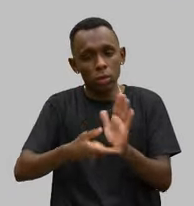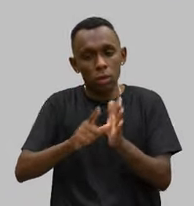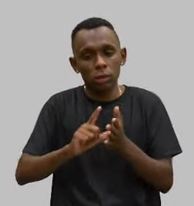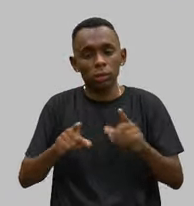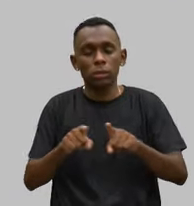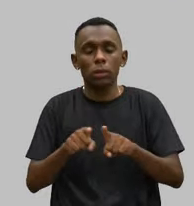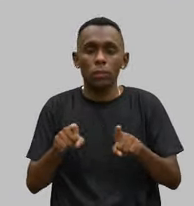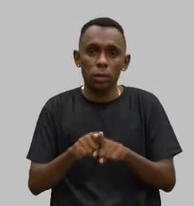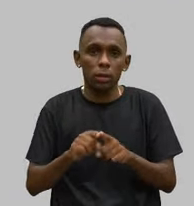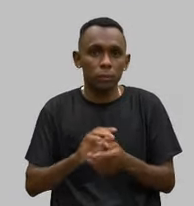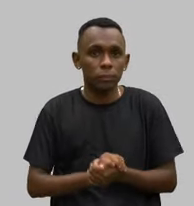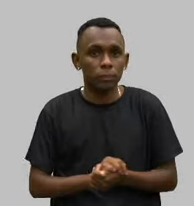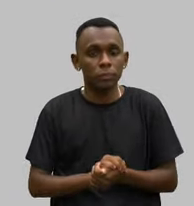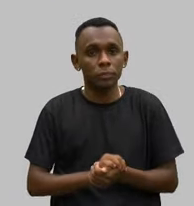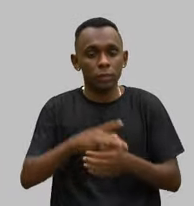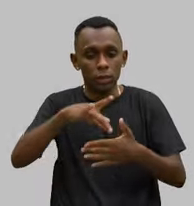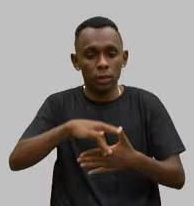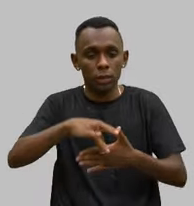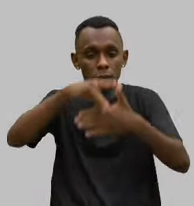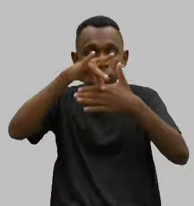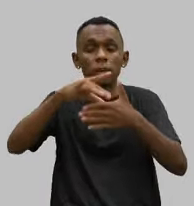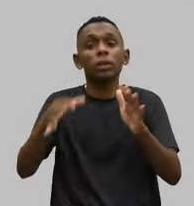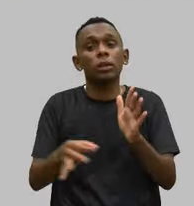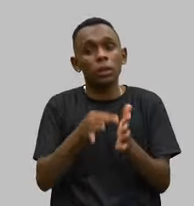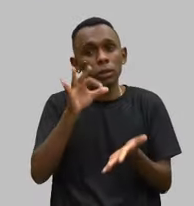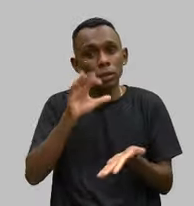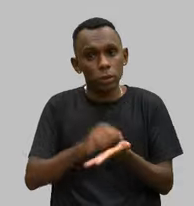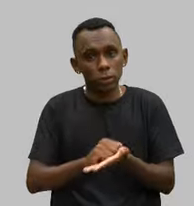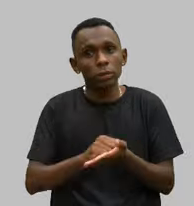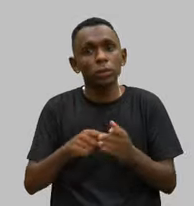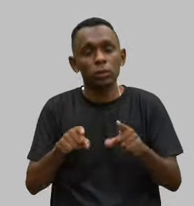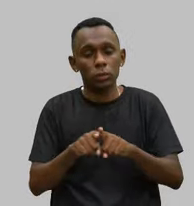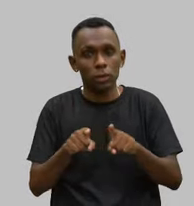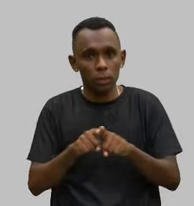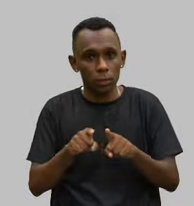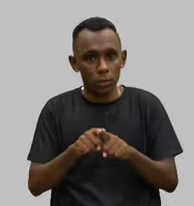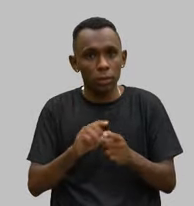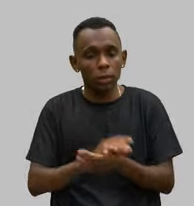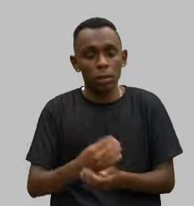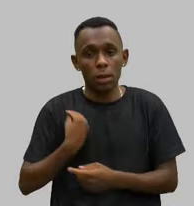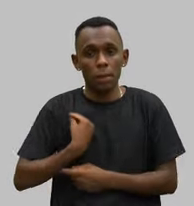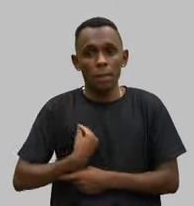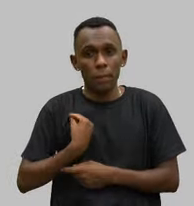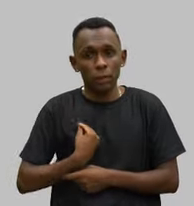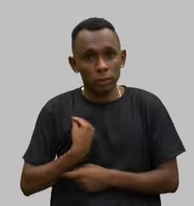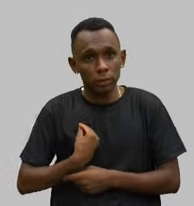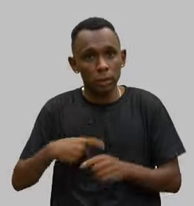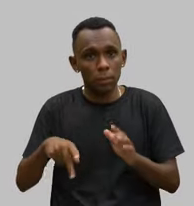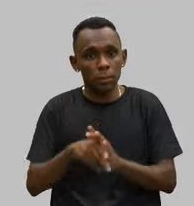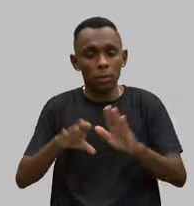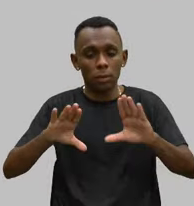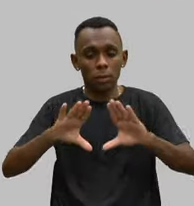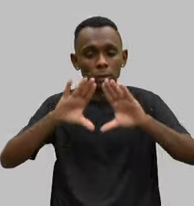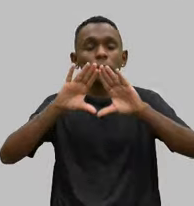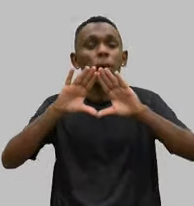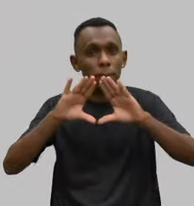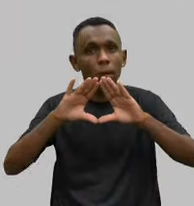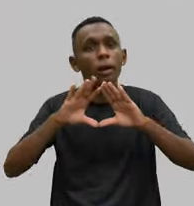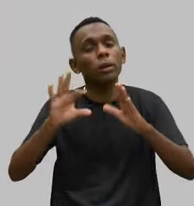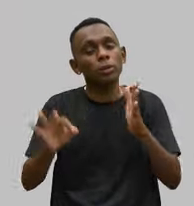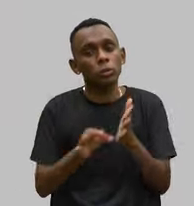inscrição líderes por ordem de inscrição membros da mesa da Assembleia por ordem